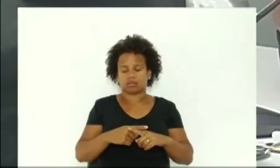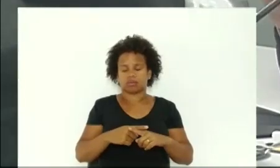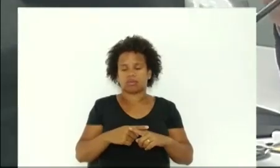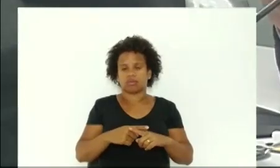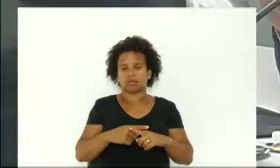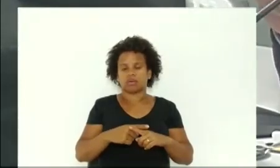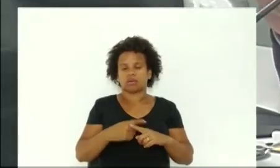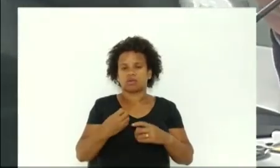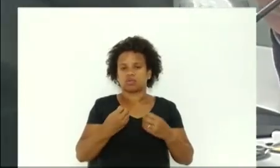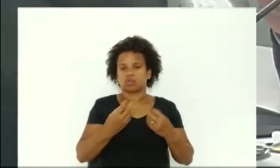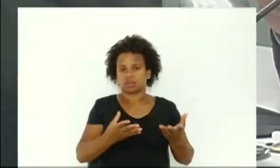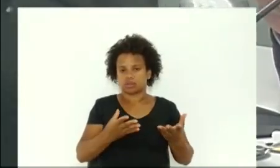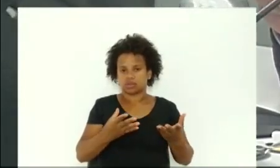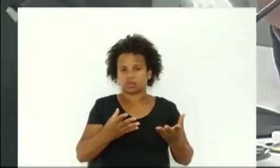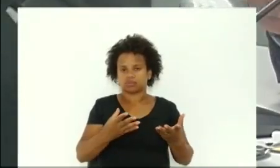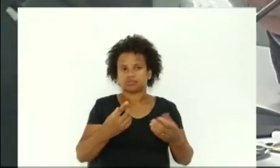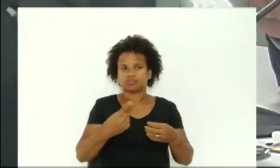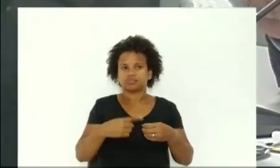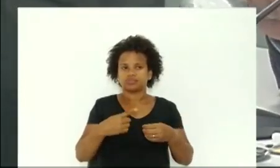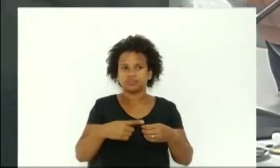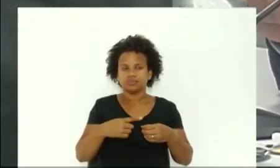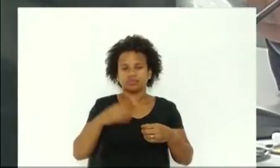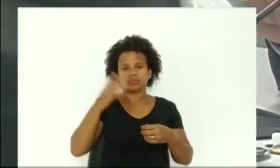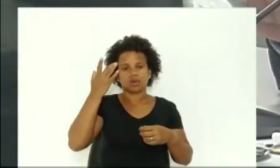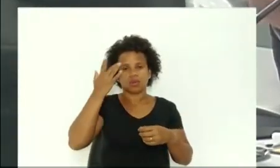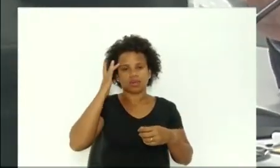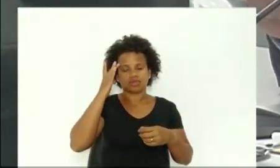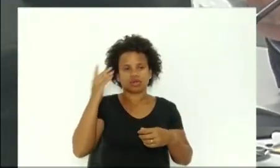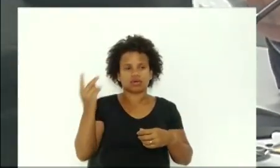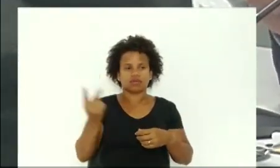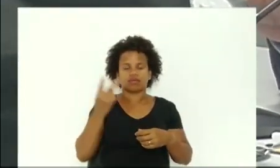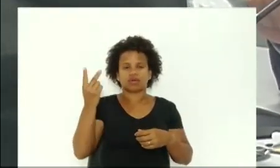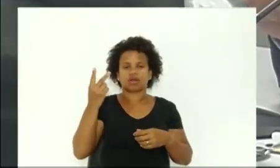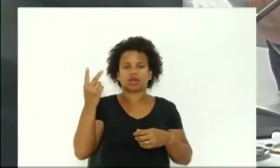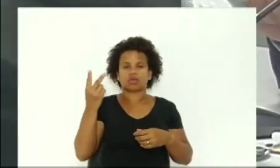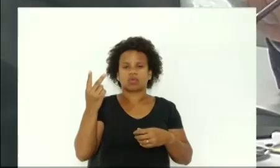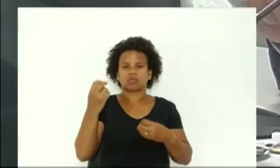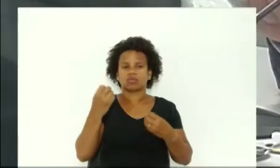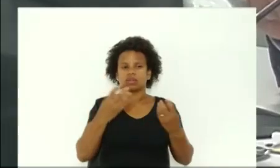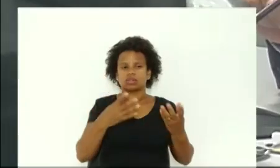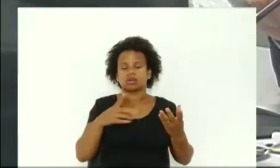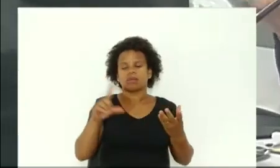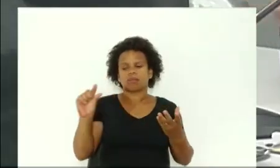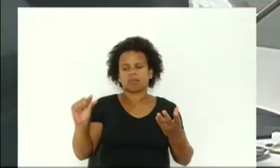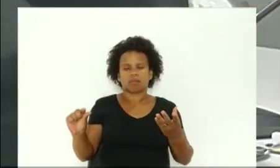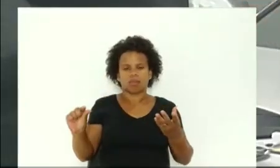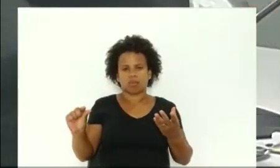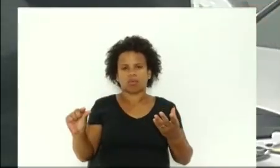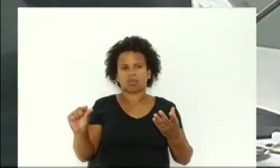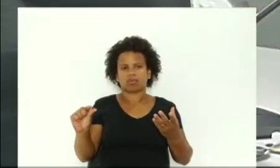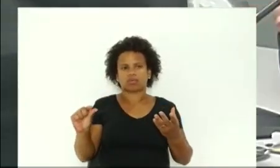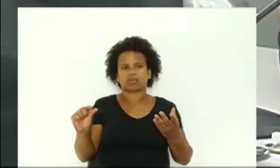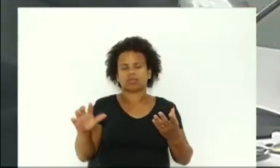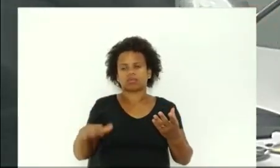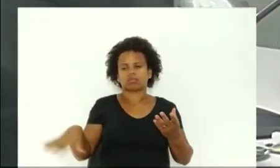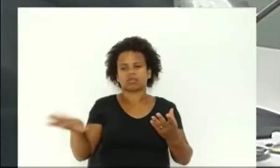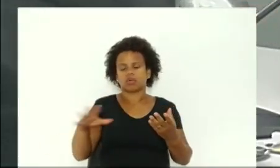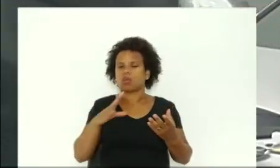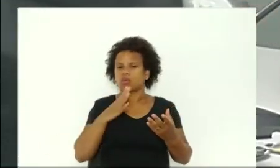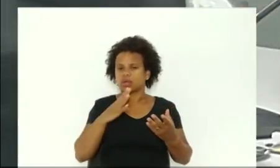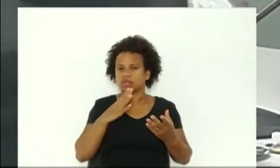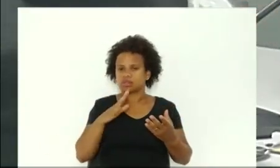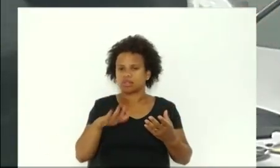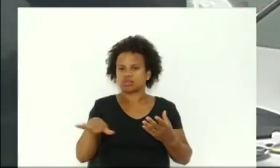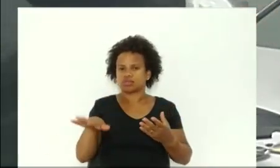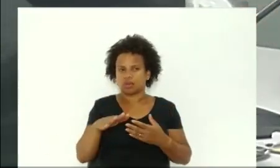fazendo, eu achei o valor da doação um pouco abaixo do valor de mercado que eu conheço a região. Tá bom? Quanto a